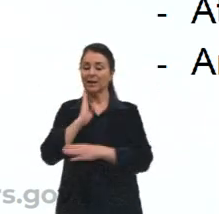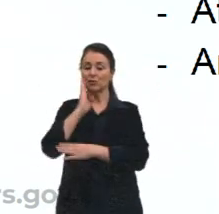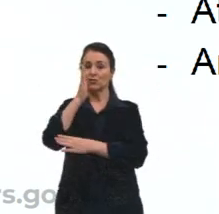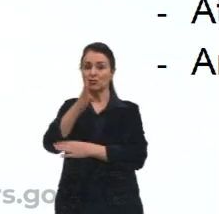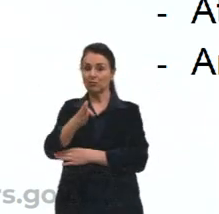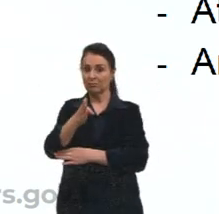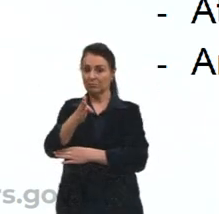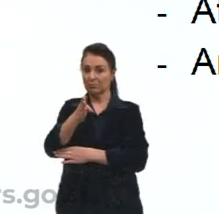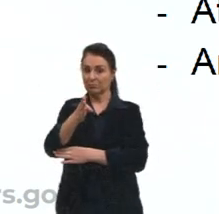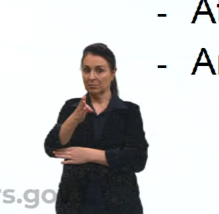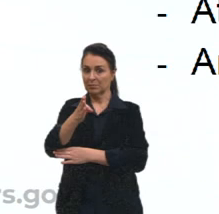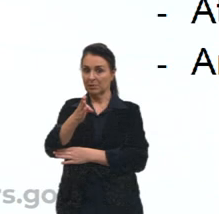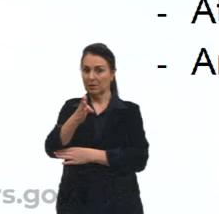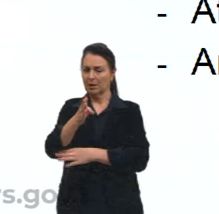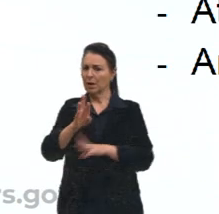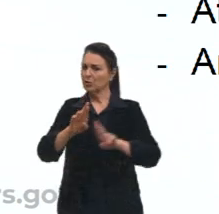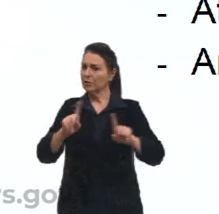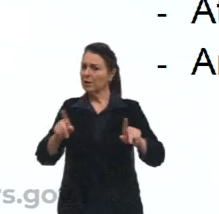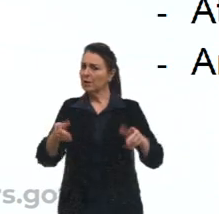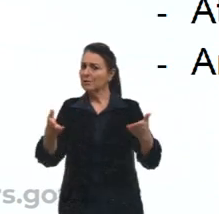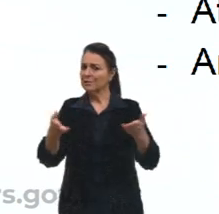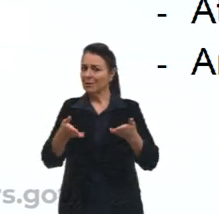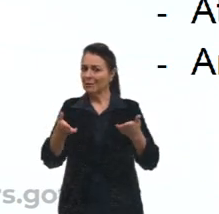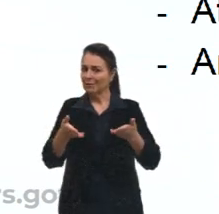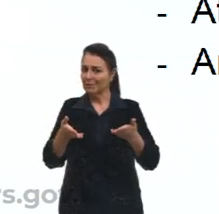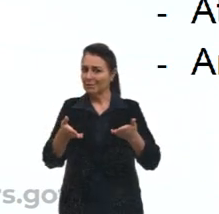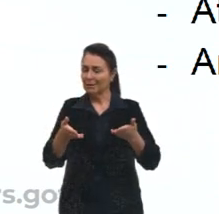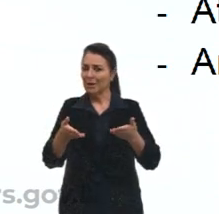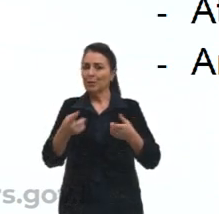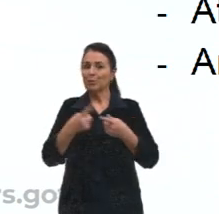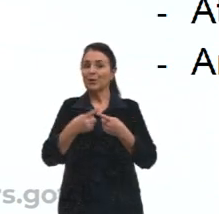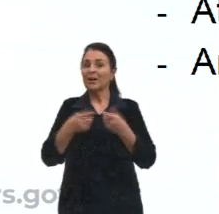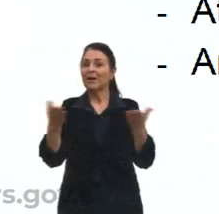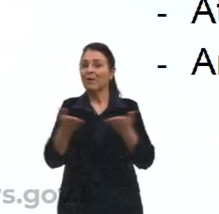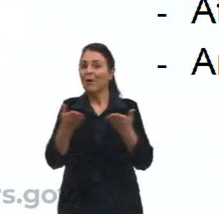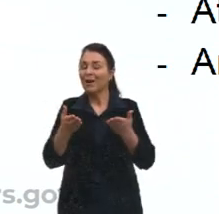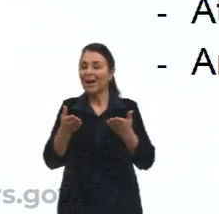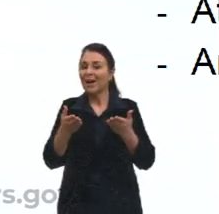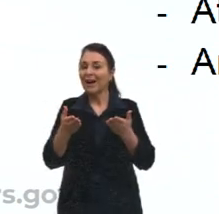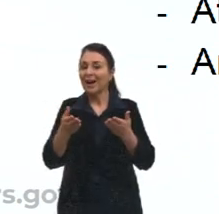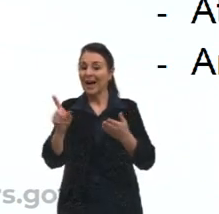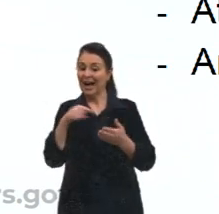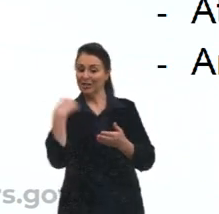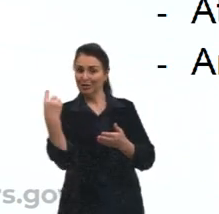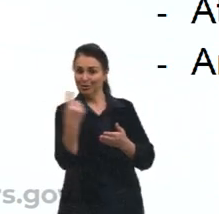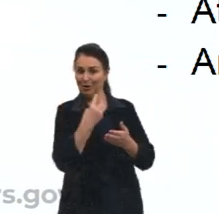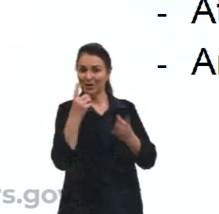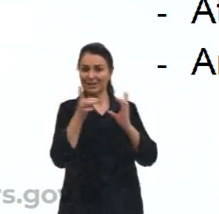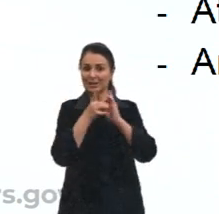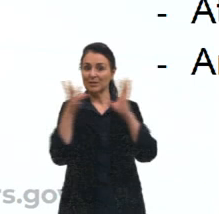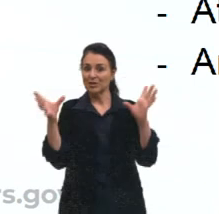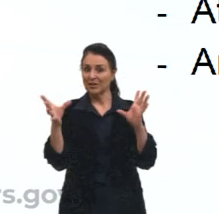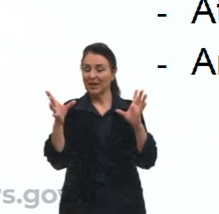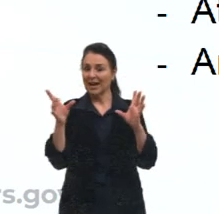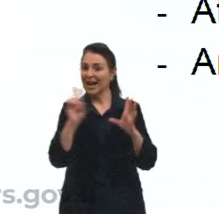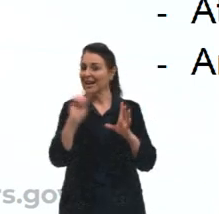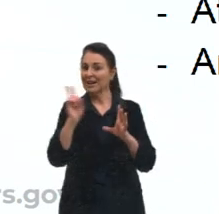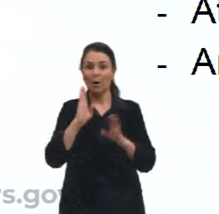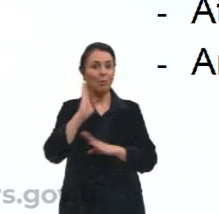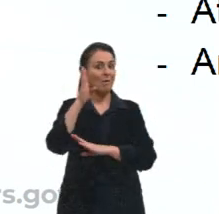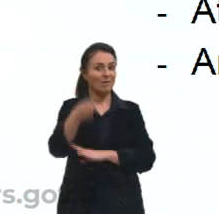e isso já é radicalmente diferente Nossa democracia atual que é uma democracia indireta e representativa